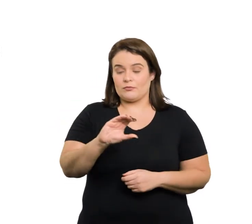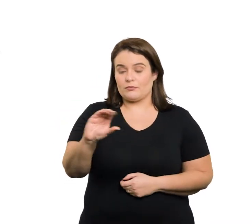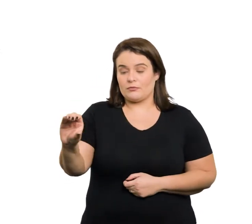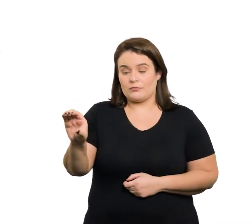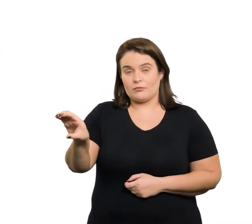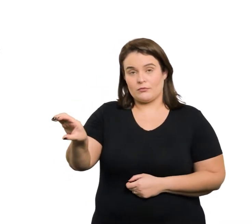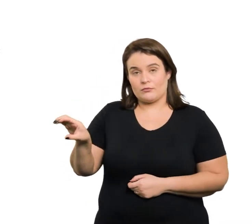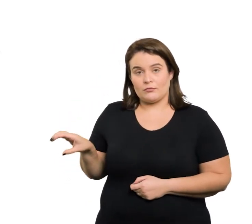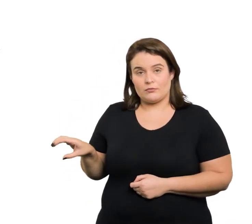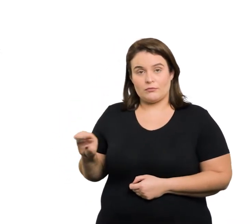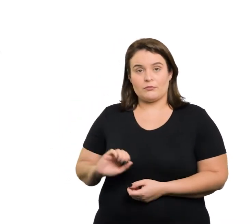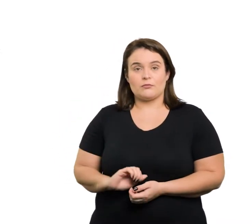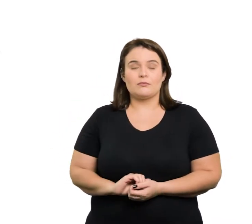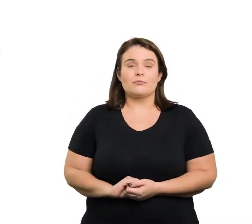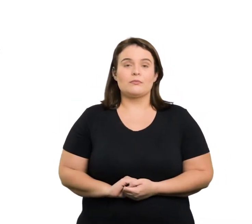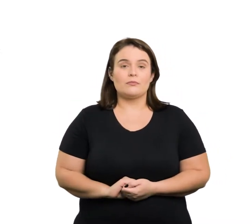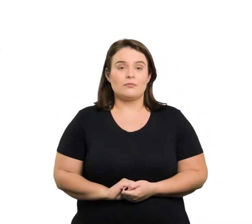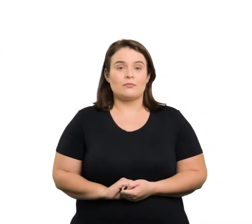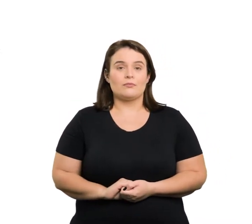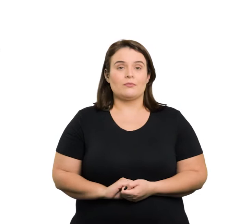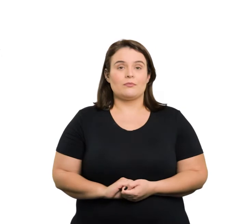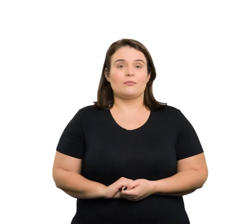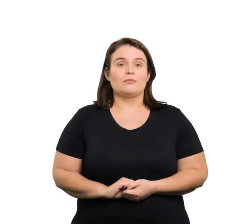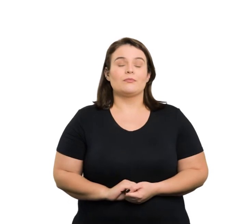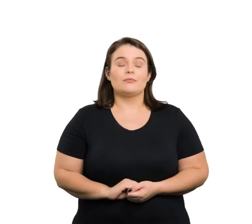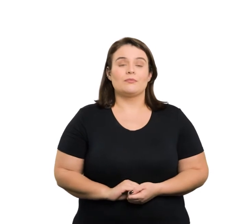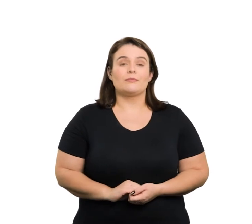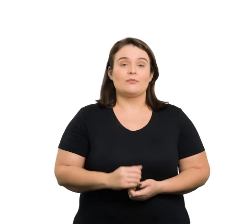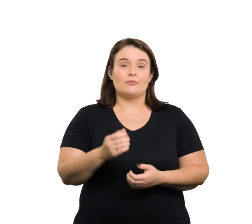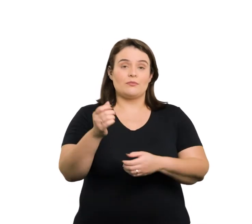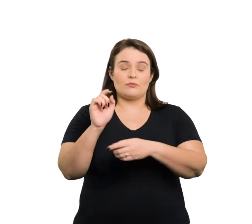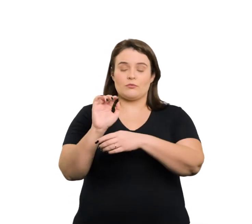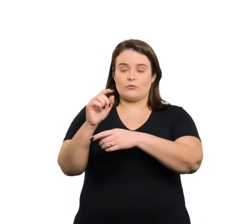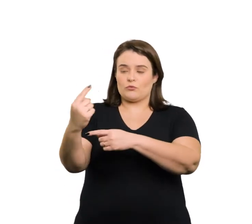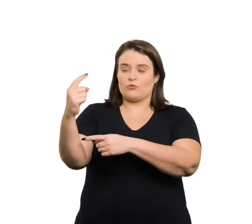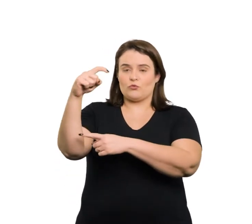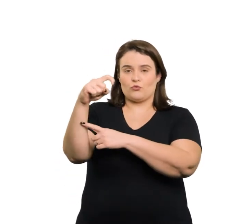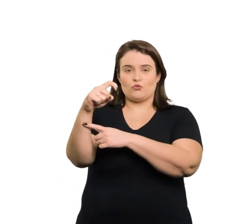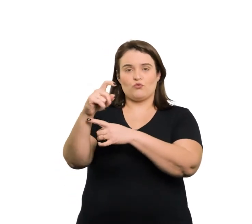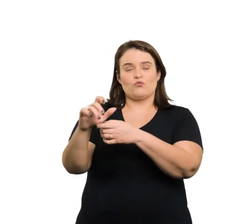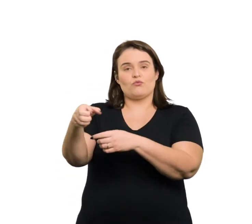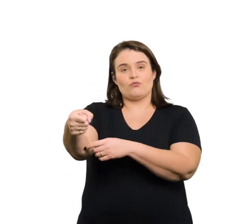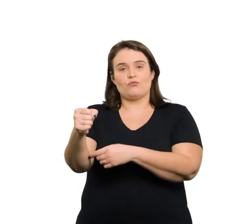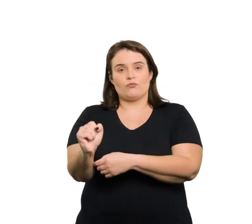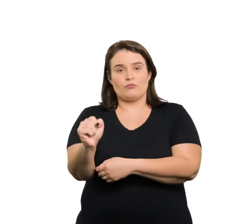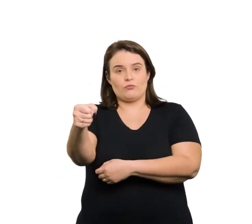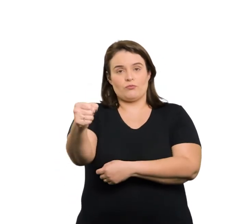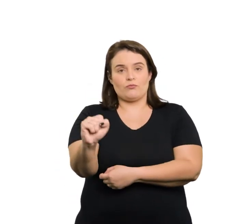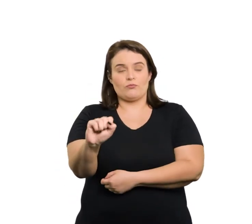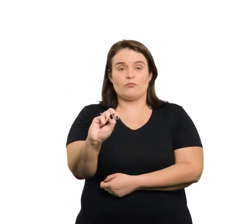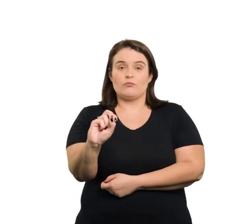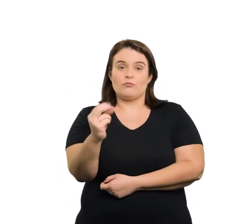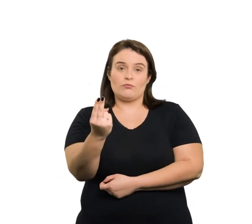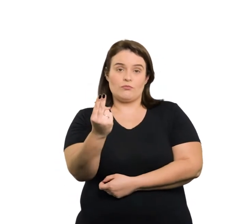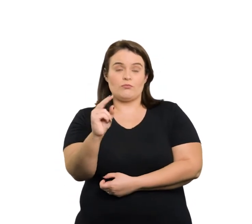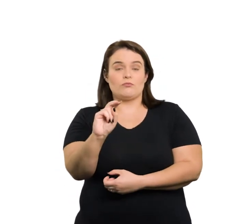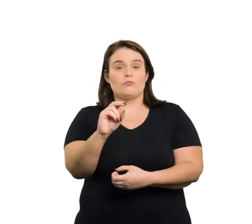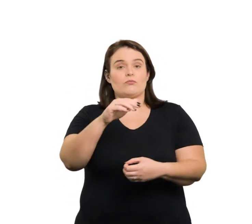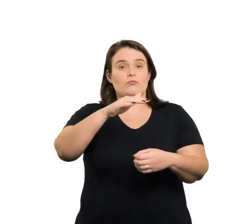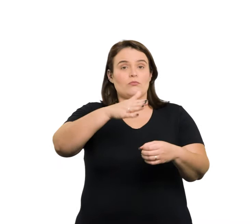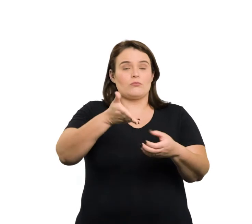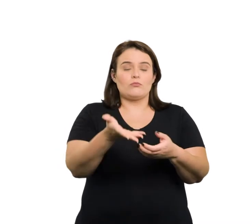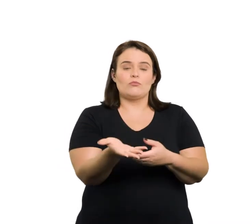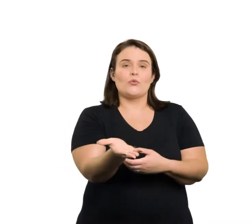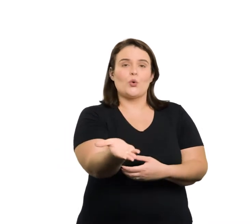por duas barras dispostas em forma de L. Torneiras do tipo monocomando, acionadas por